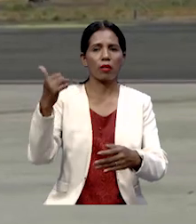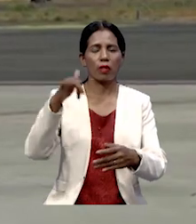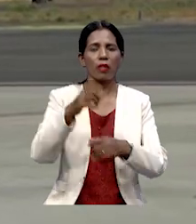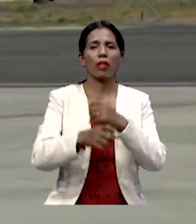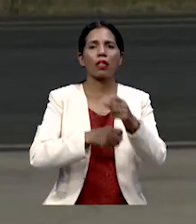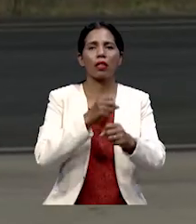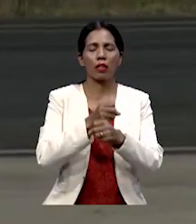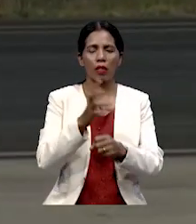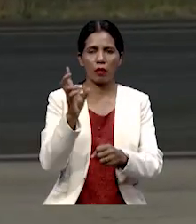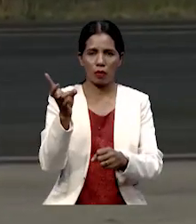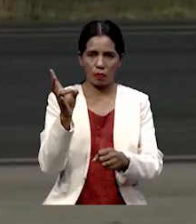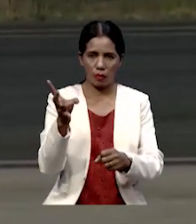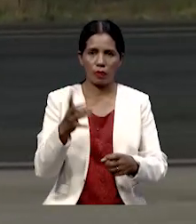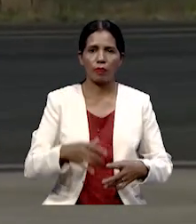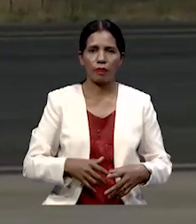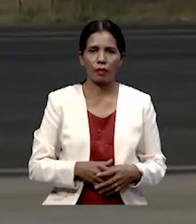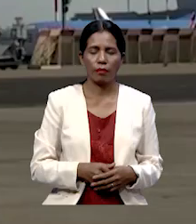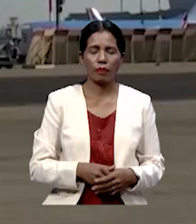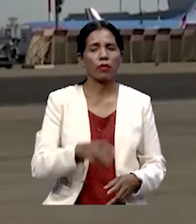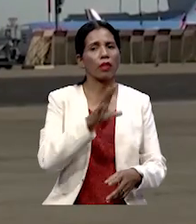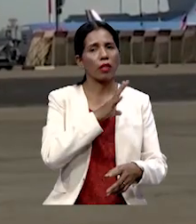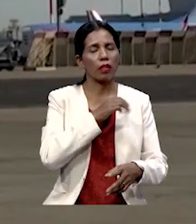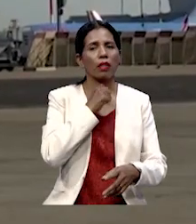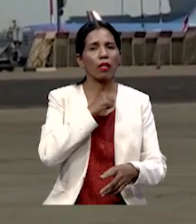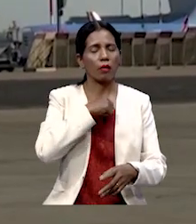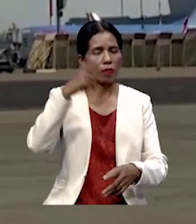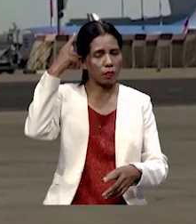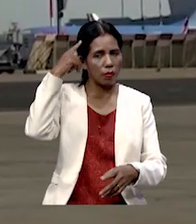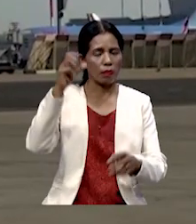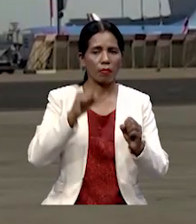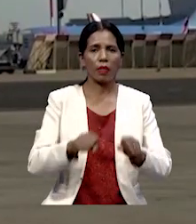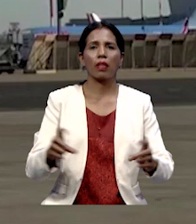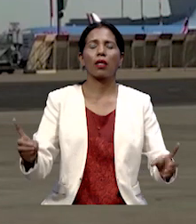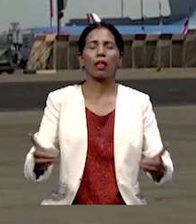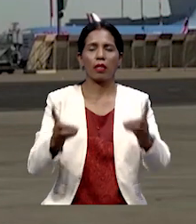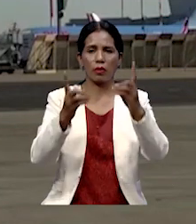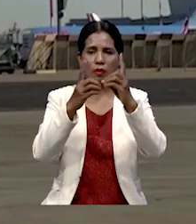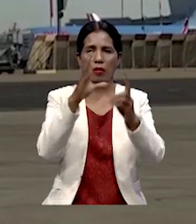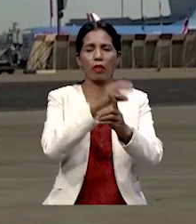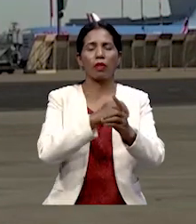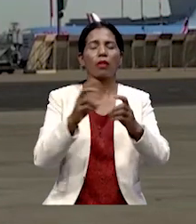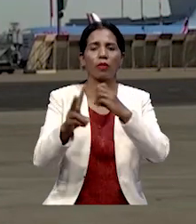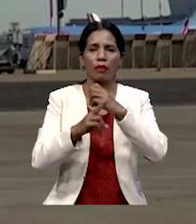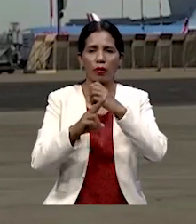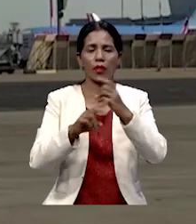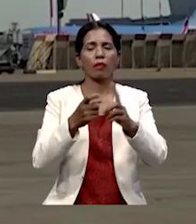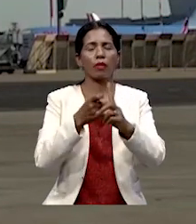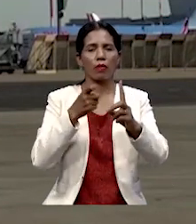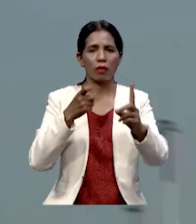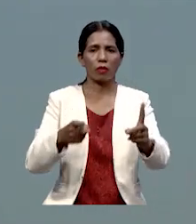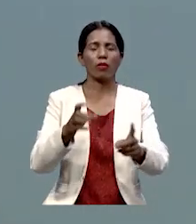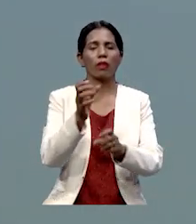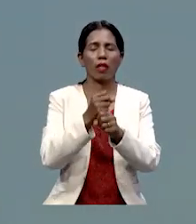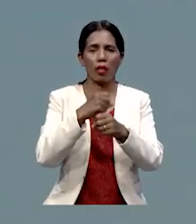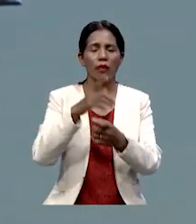tinan hitunulu nilaran. Hengkata Papa Francisco bele hasoru particularmente ho vítima russi abuso sexual